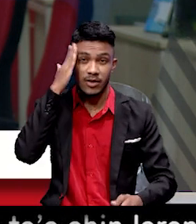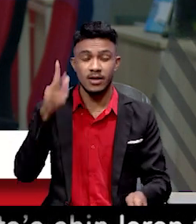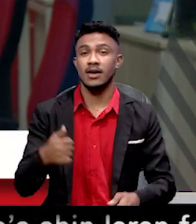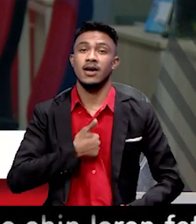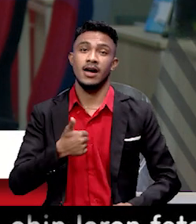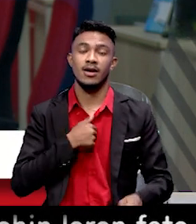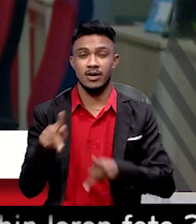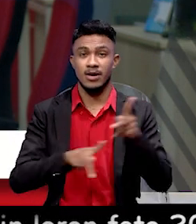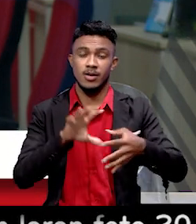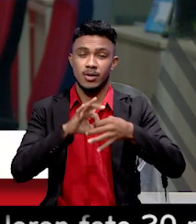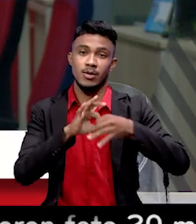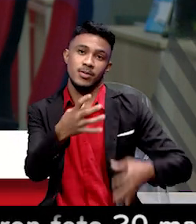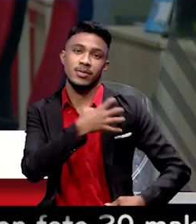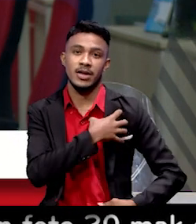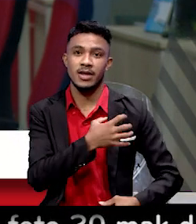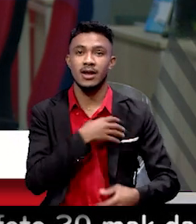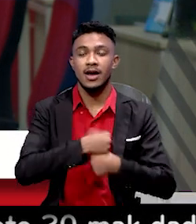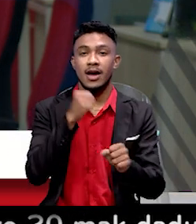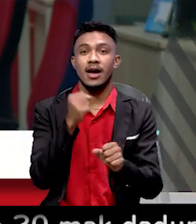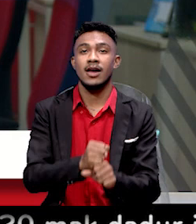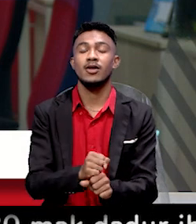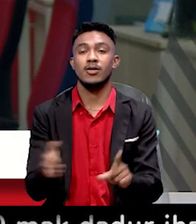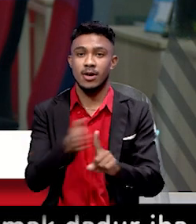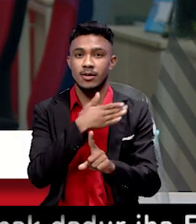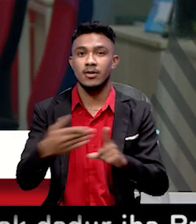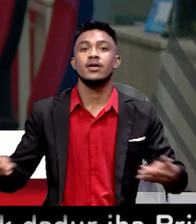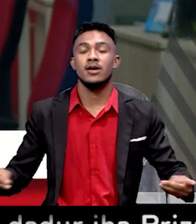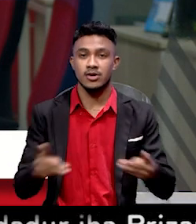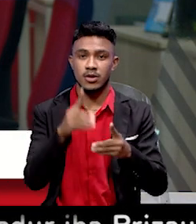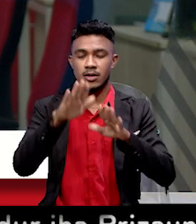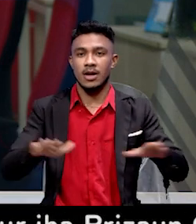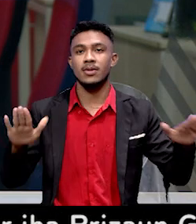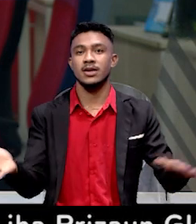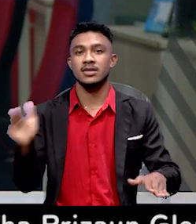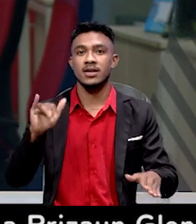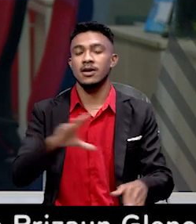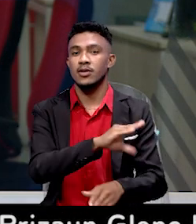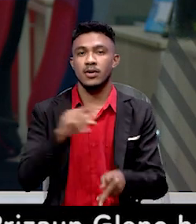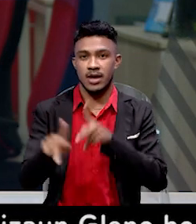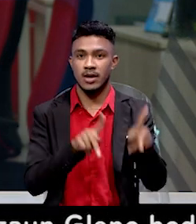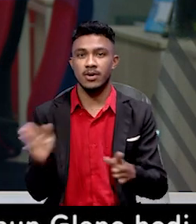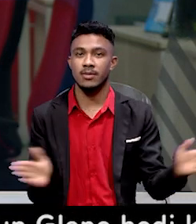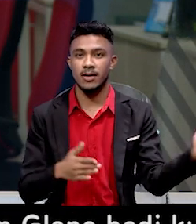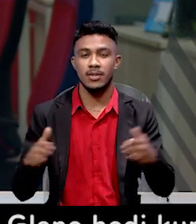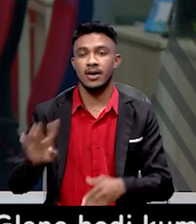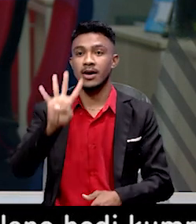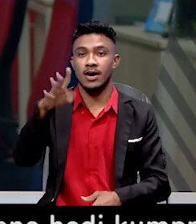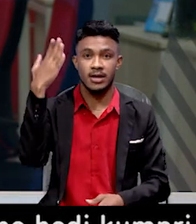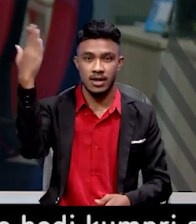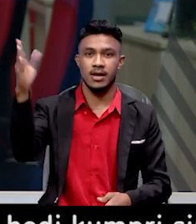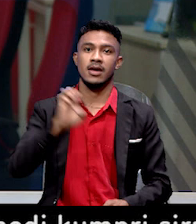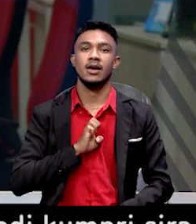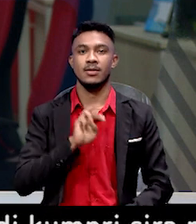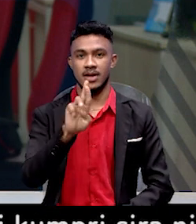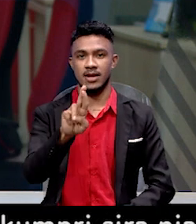agente penitenciário ne behalo agressão físico a soru la barik minoridade no mo cidadão civil na inhat ija Ermera.